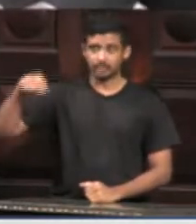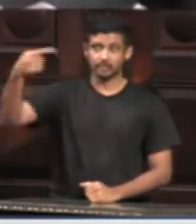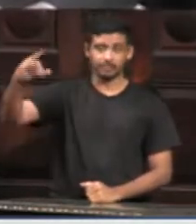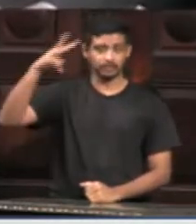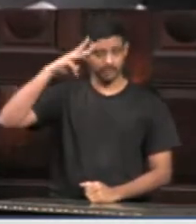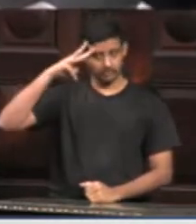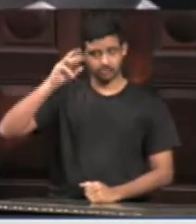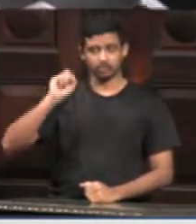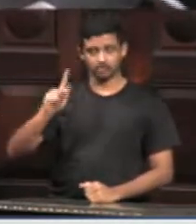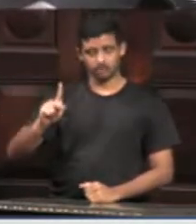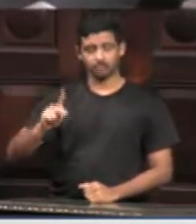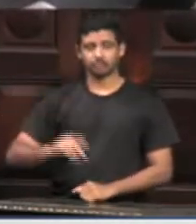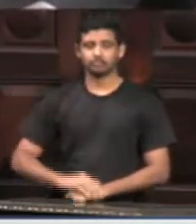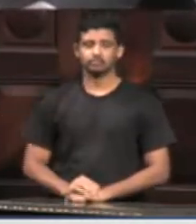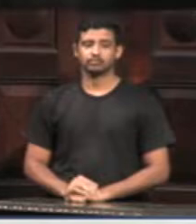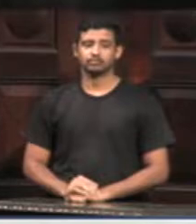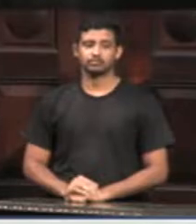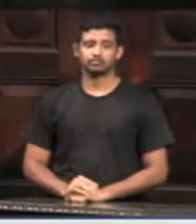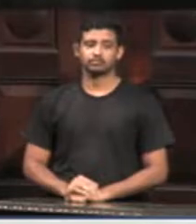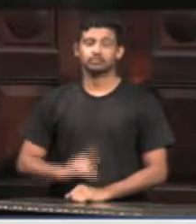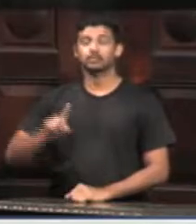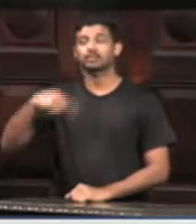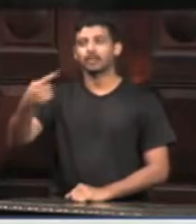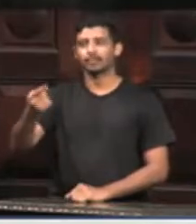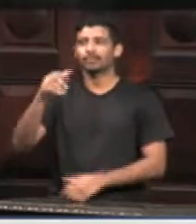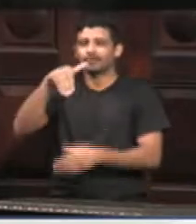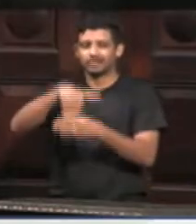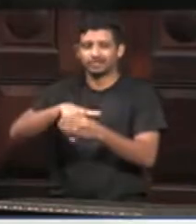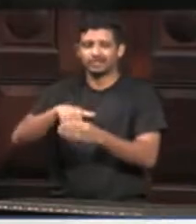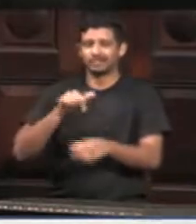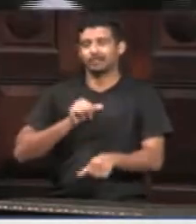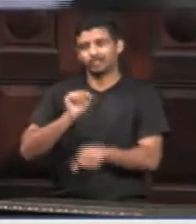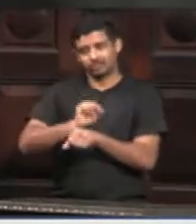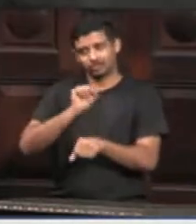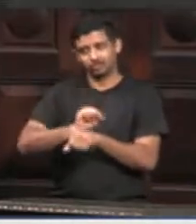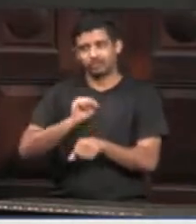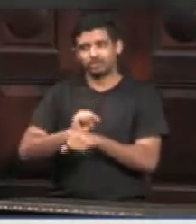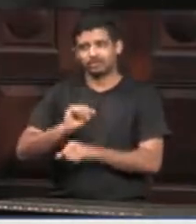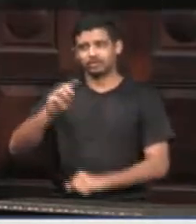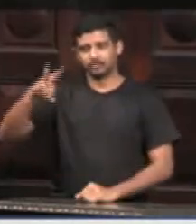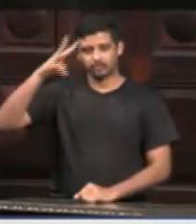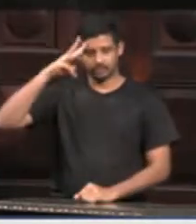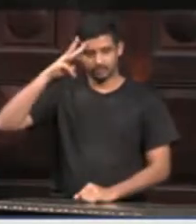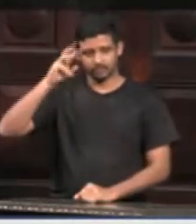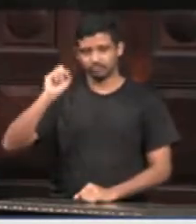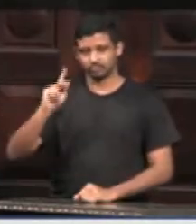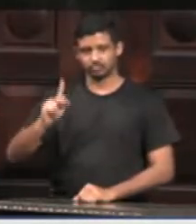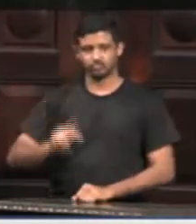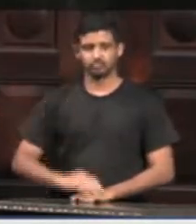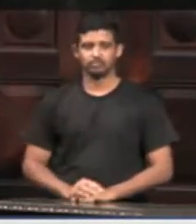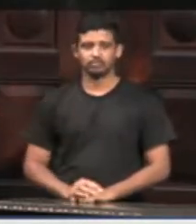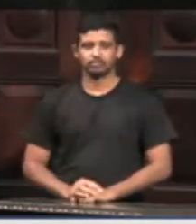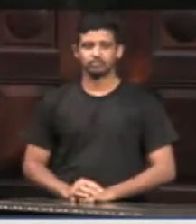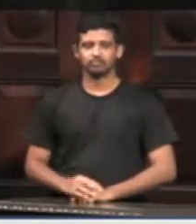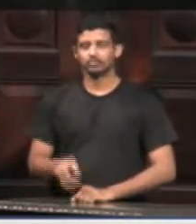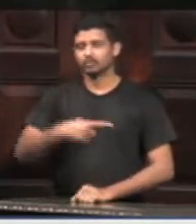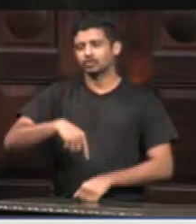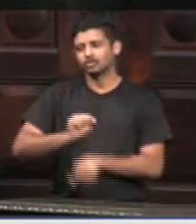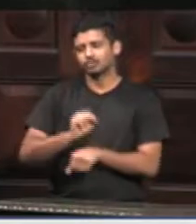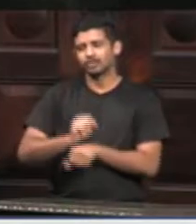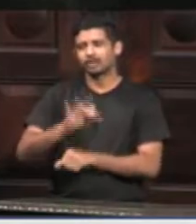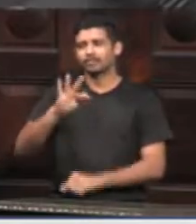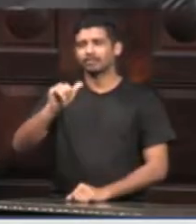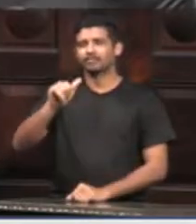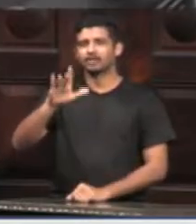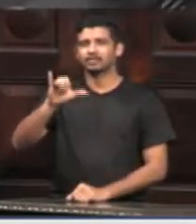bom? Perfeito. Ok, depois da eleição, a gente espera que o fascismo... Terça-feira. Isso, onde a gente espera que o fascismo seja derrotado nesse país. Ok.